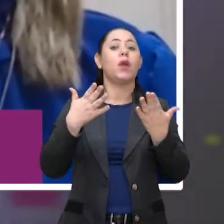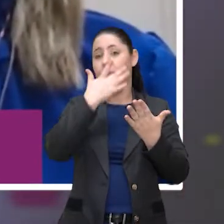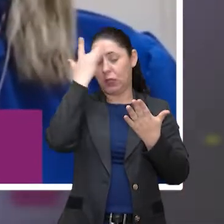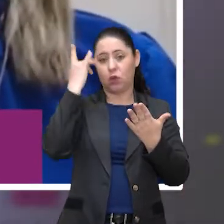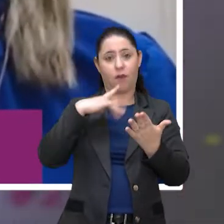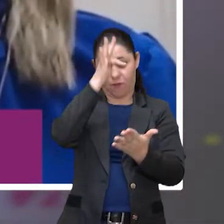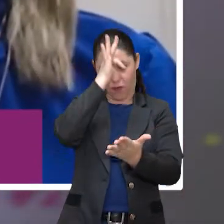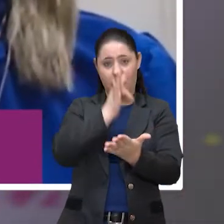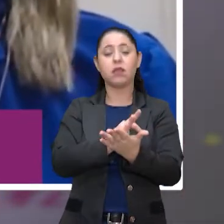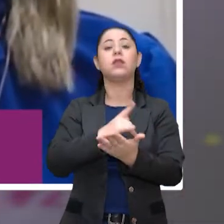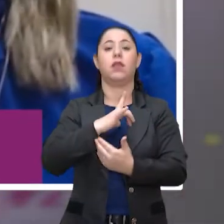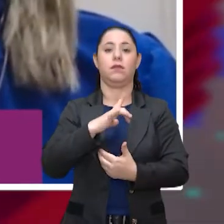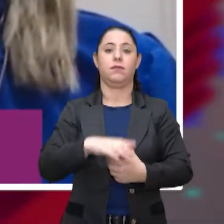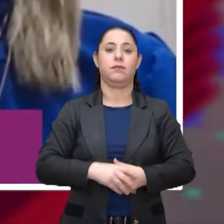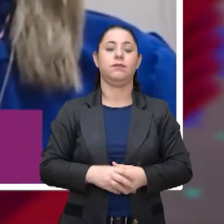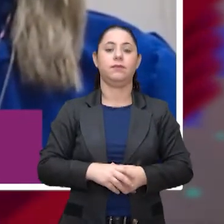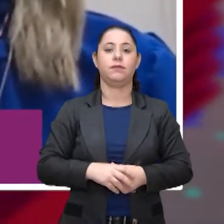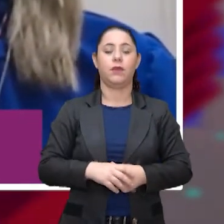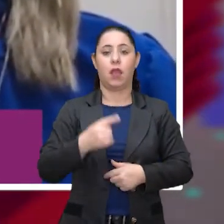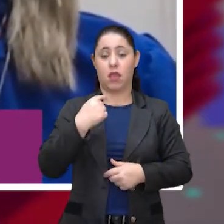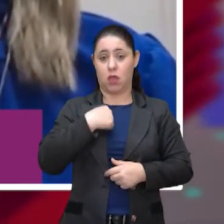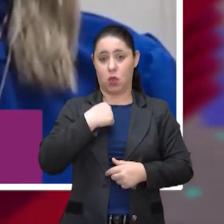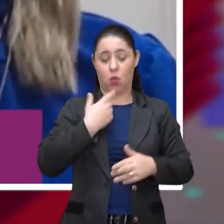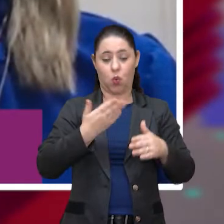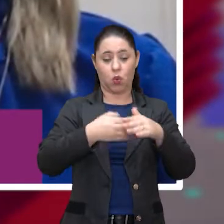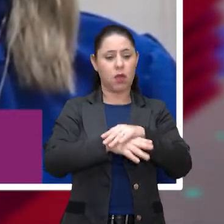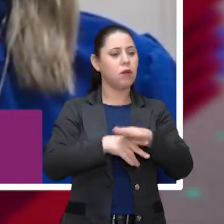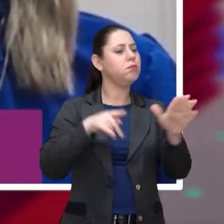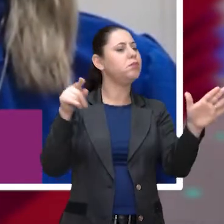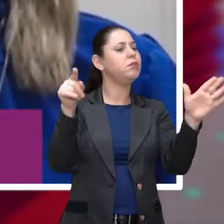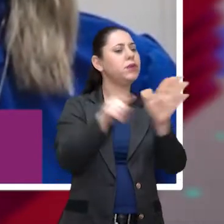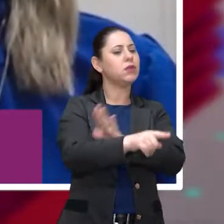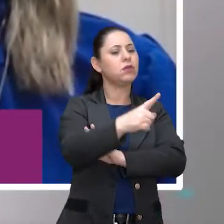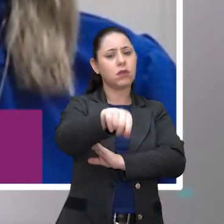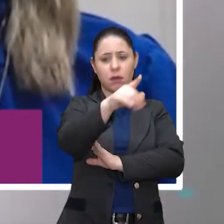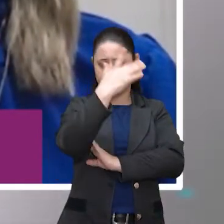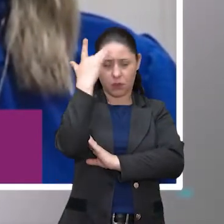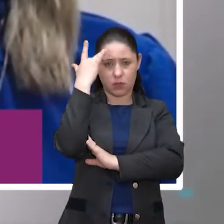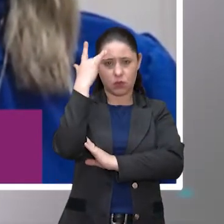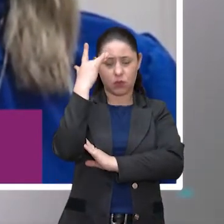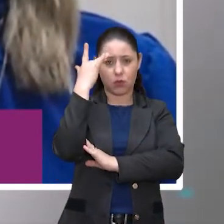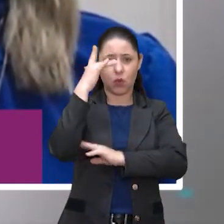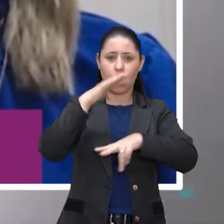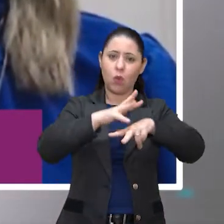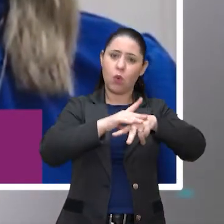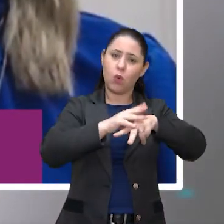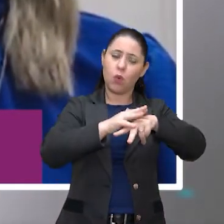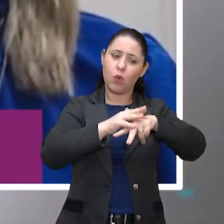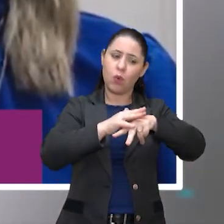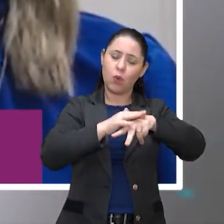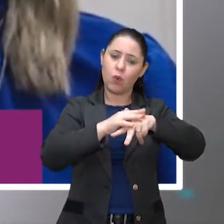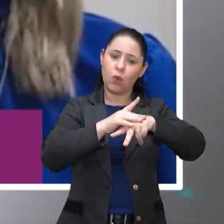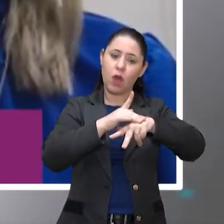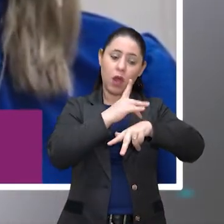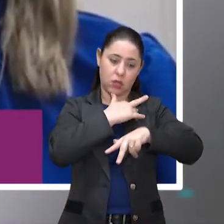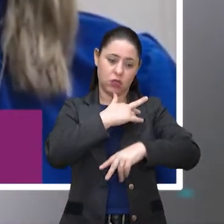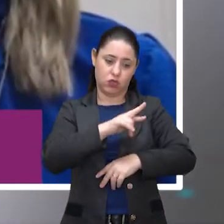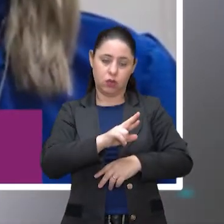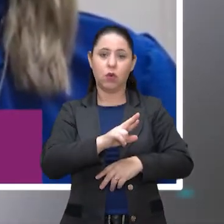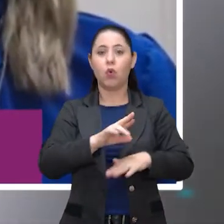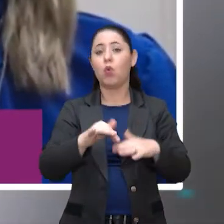fé. Eu costumo perguntar para as pacientes, né, de que a gente costuma usar o termo religião, né, de